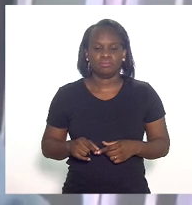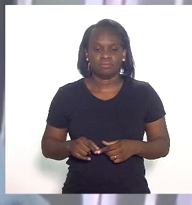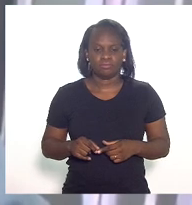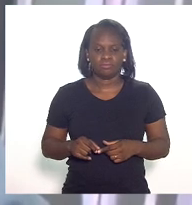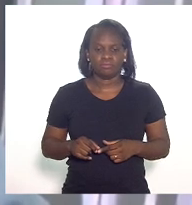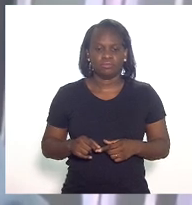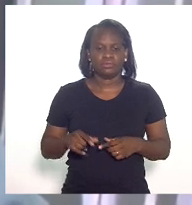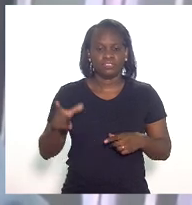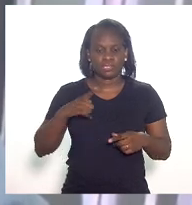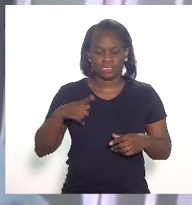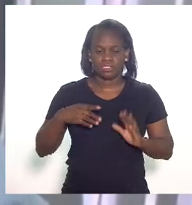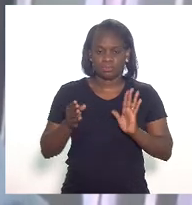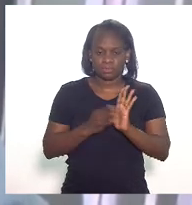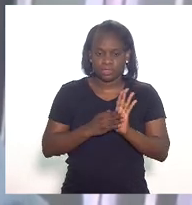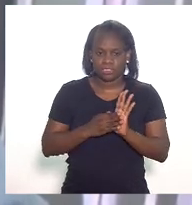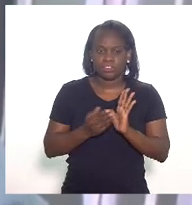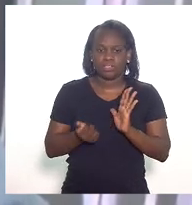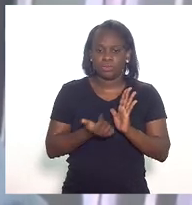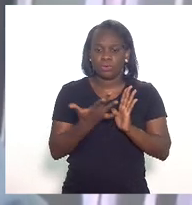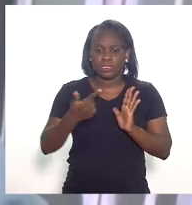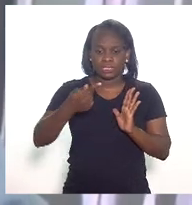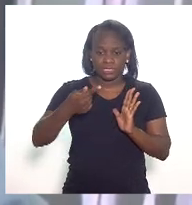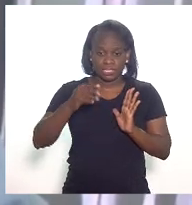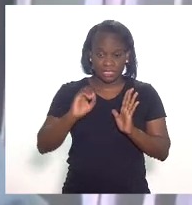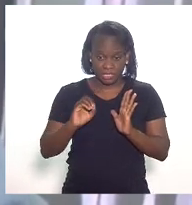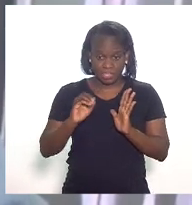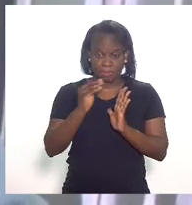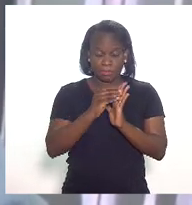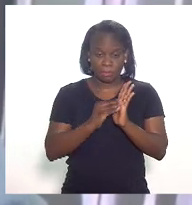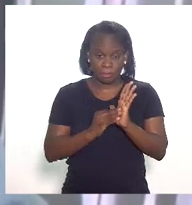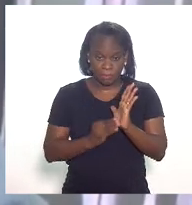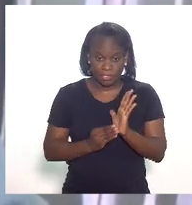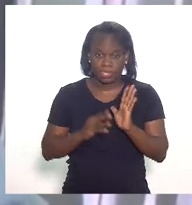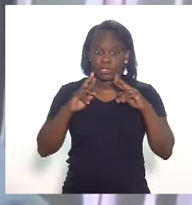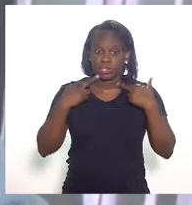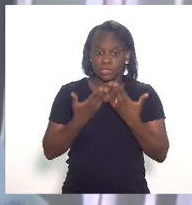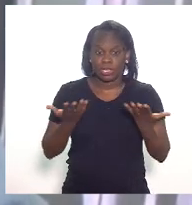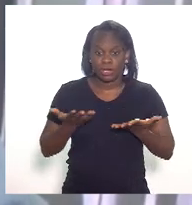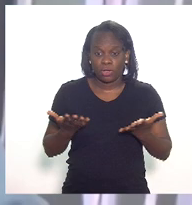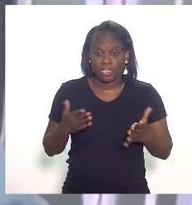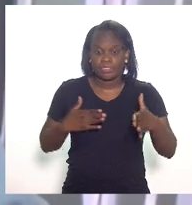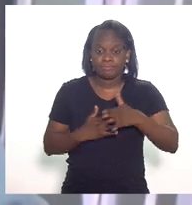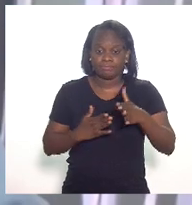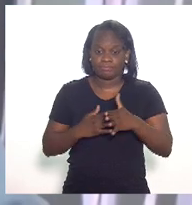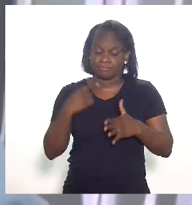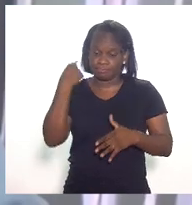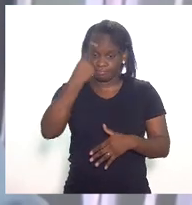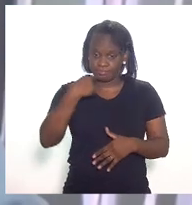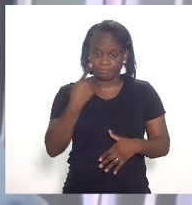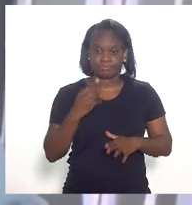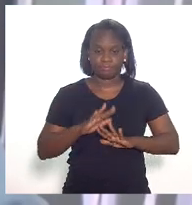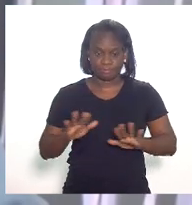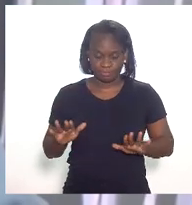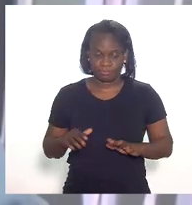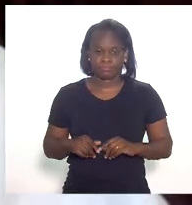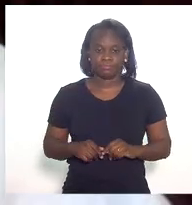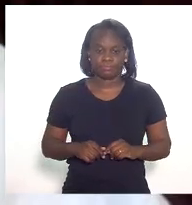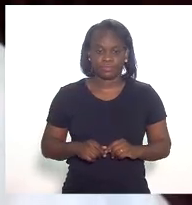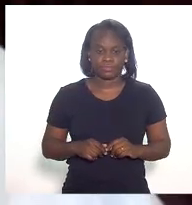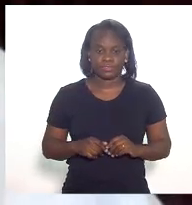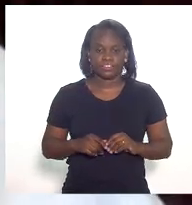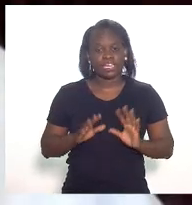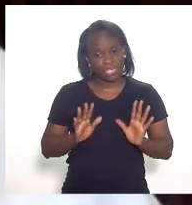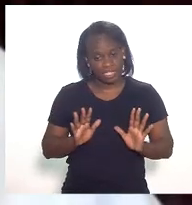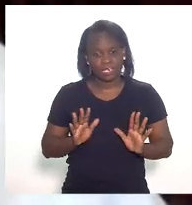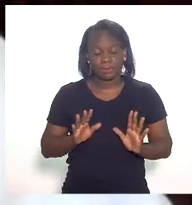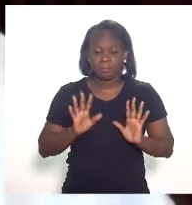Nós estamos com uma pauta com mais de 70 itens e as nossas reuniões agora estão durando apenas uma hora, não é isso? Não é de 10 às 11? É por enquanto.